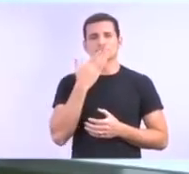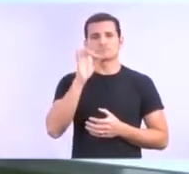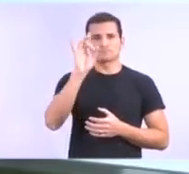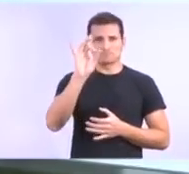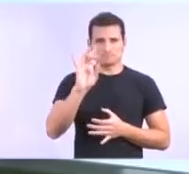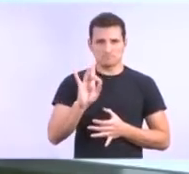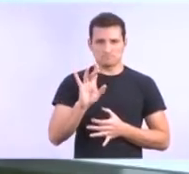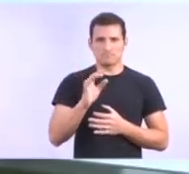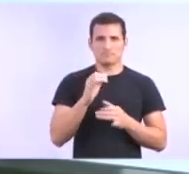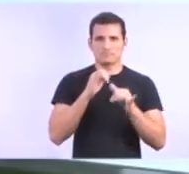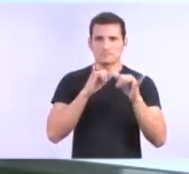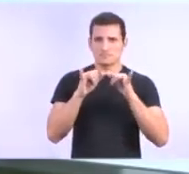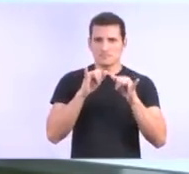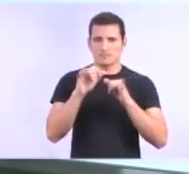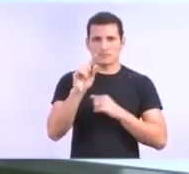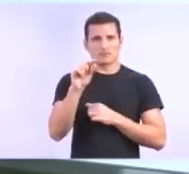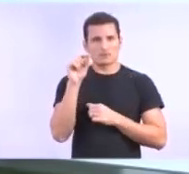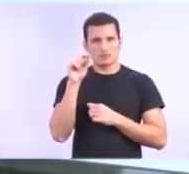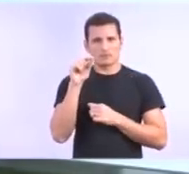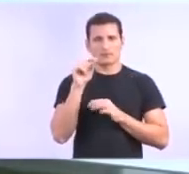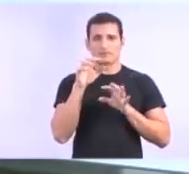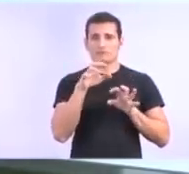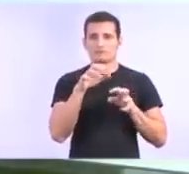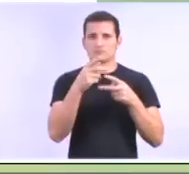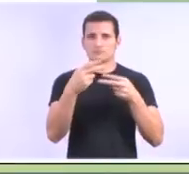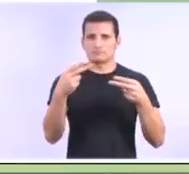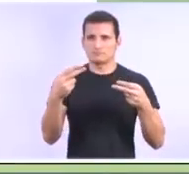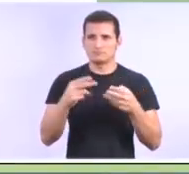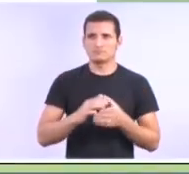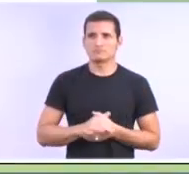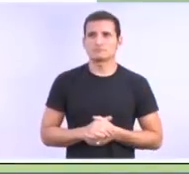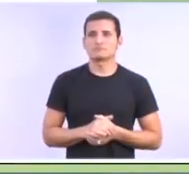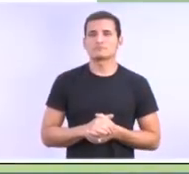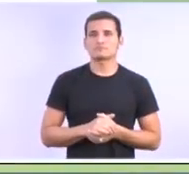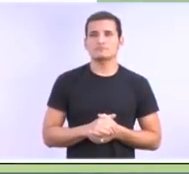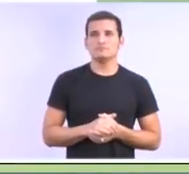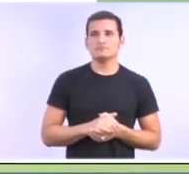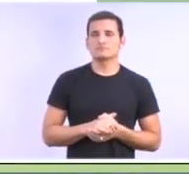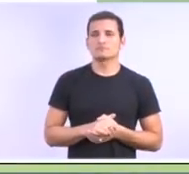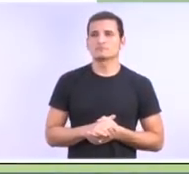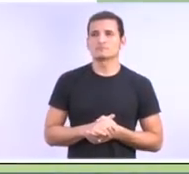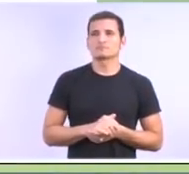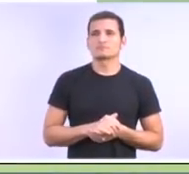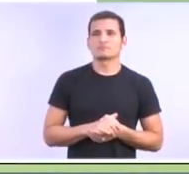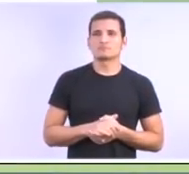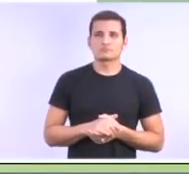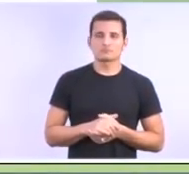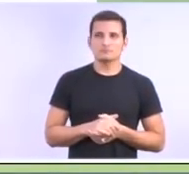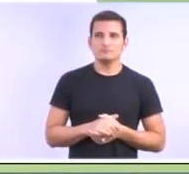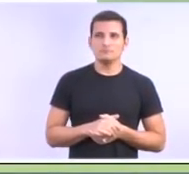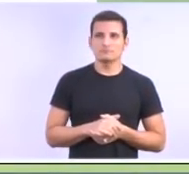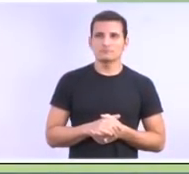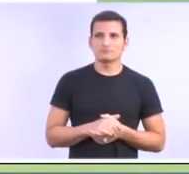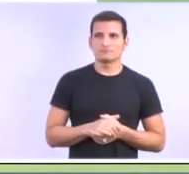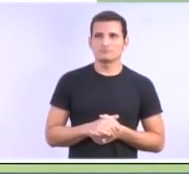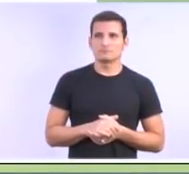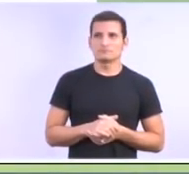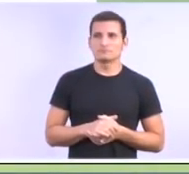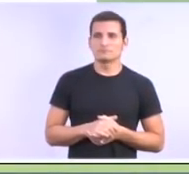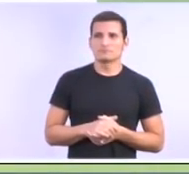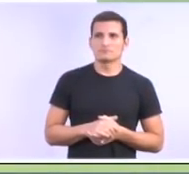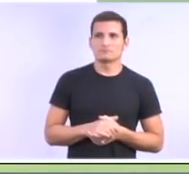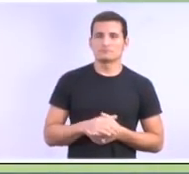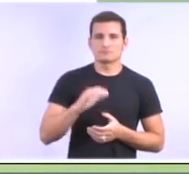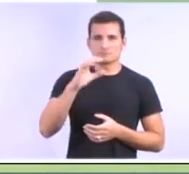daquelas informações que definem a característica de um objeto. Então eu falei para o meu cliente,